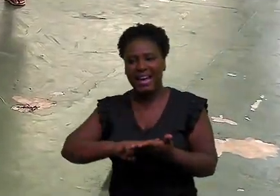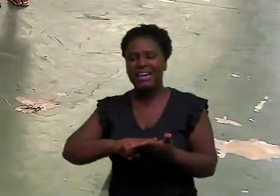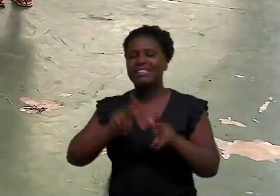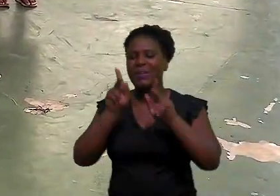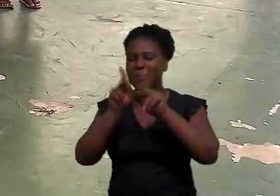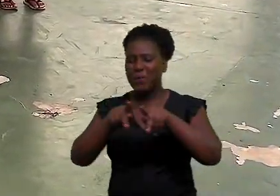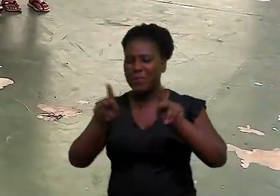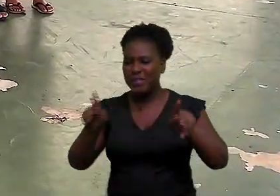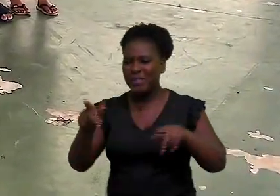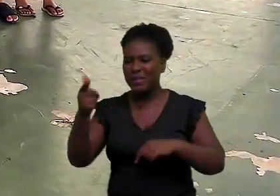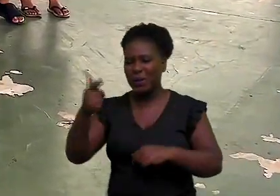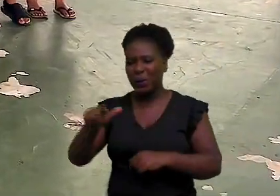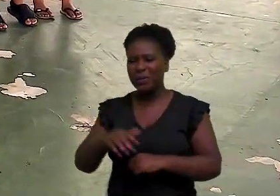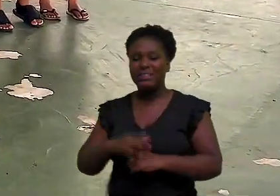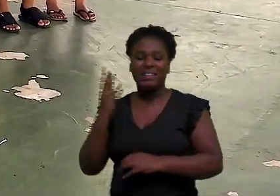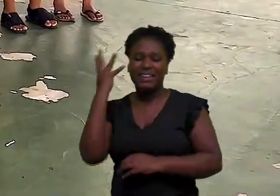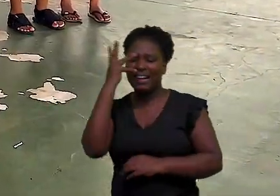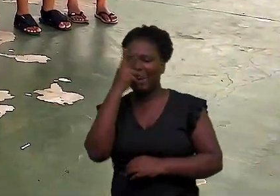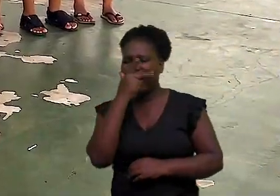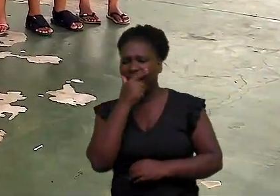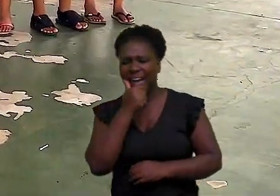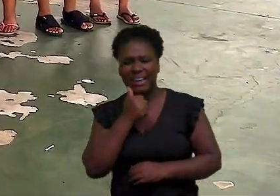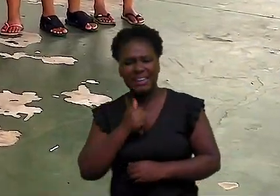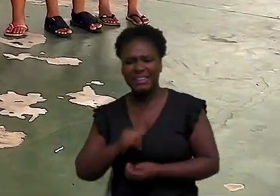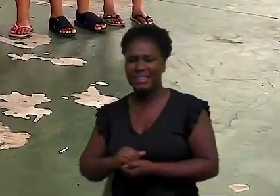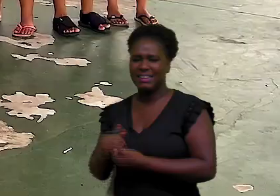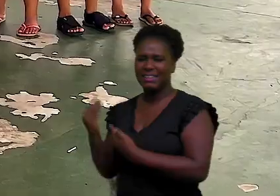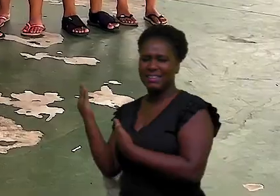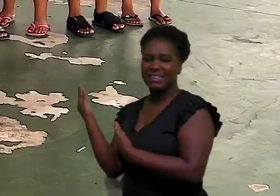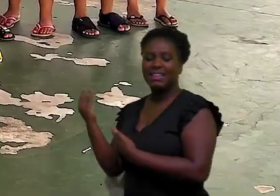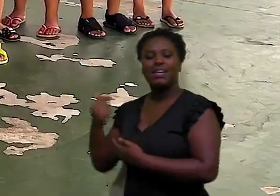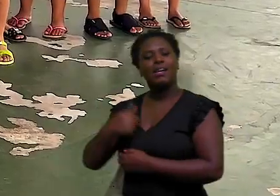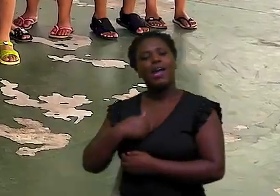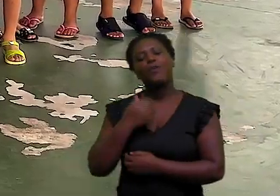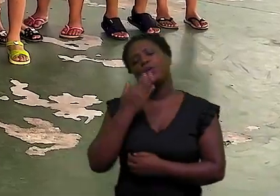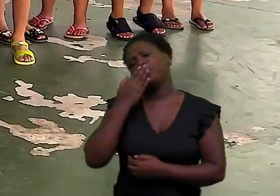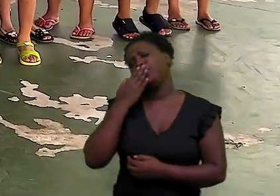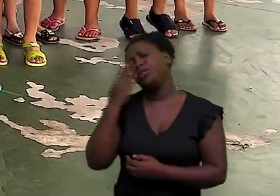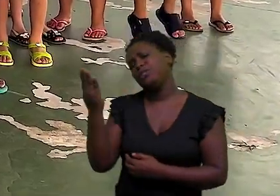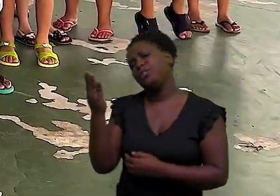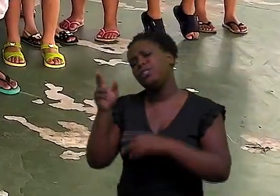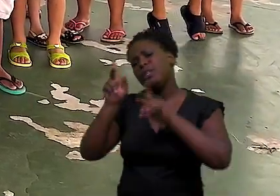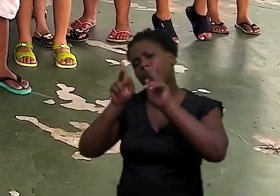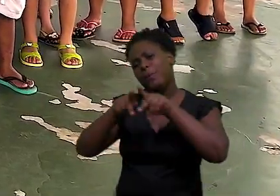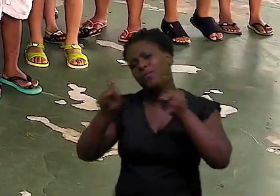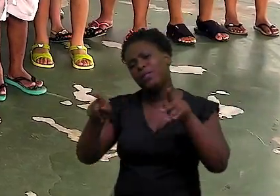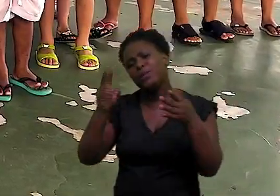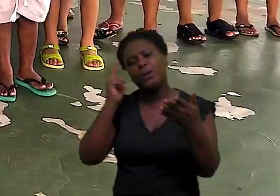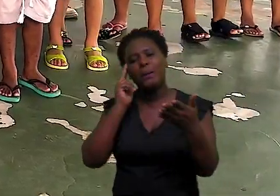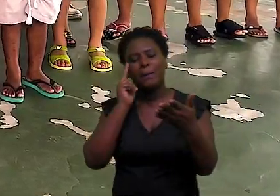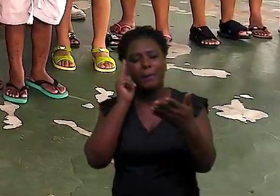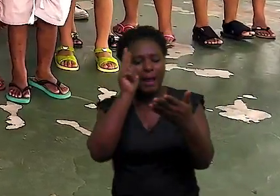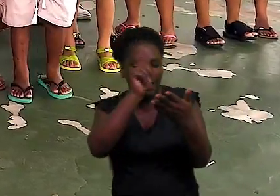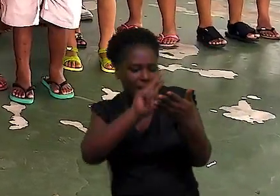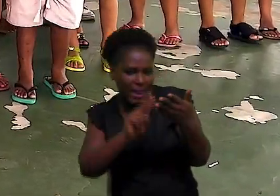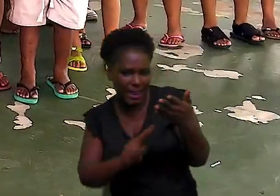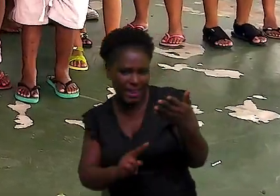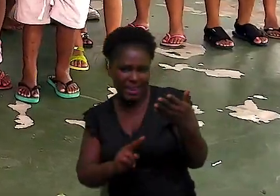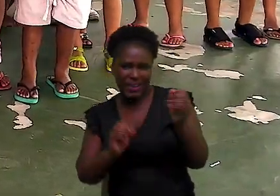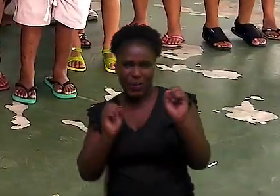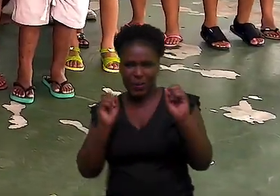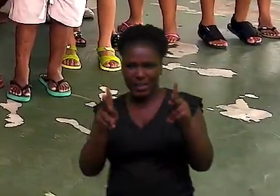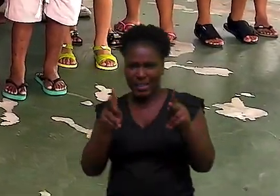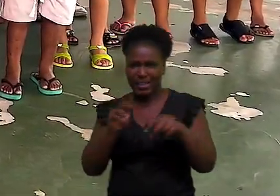Nossa, que carta linda! Eu vou pedir a professora Cândida para ler para nós, tá bom? E vou levar